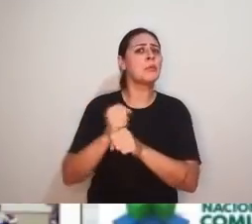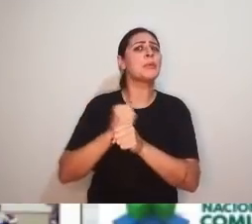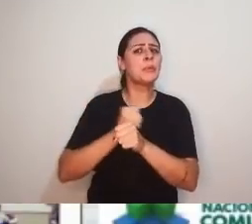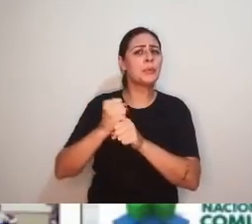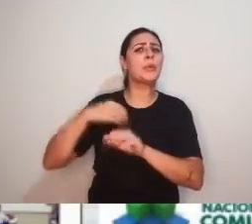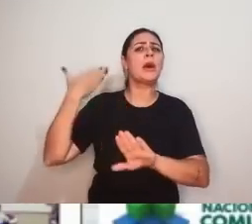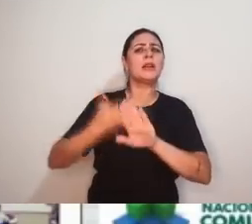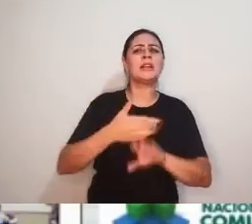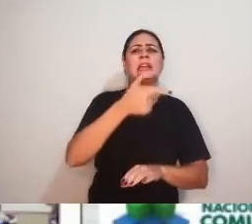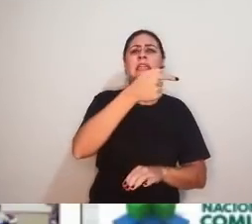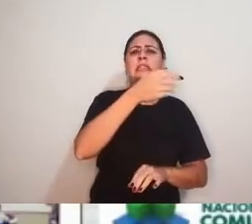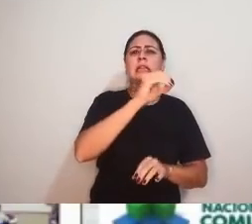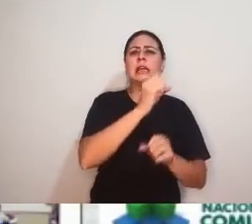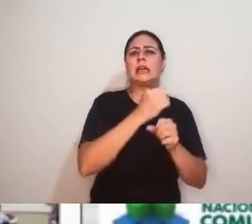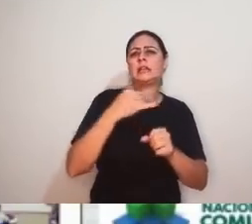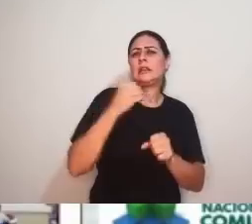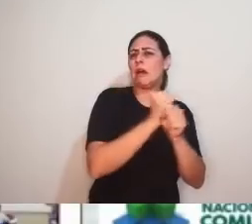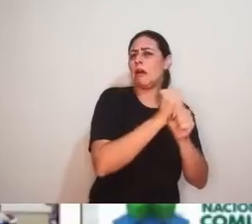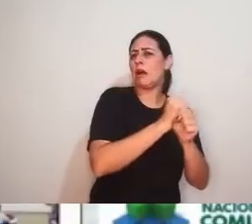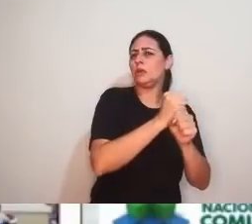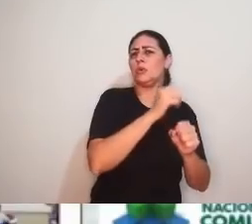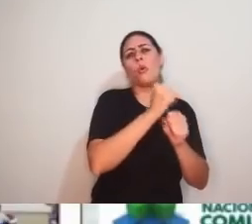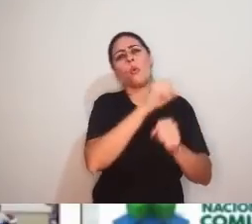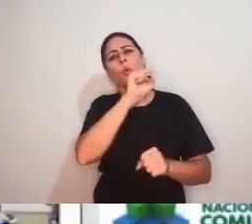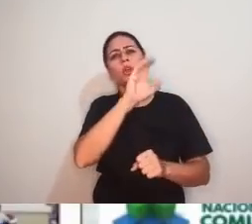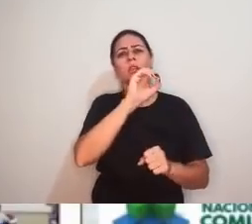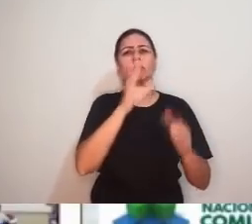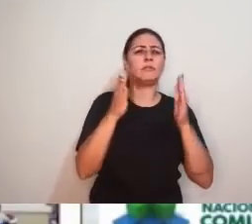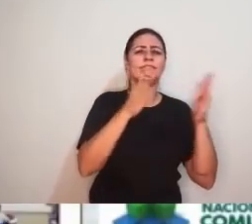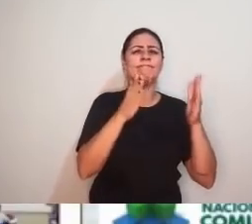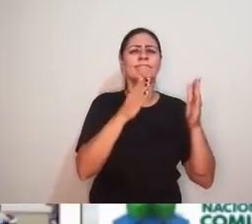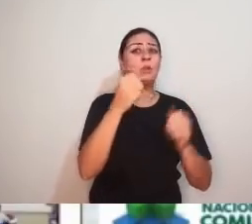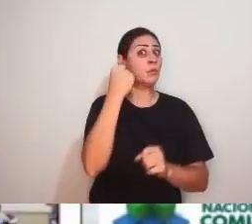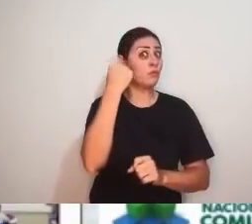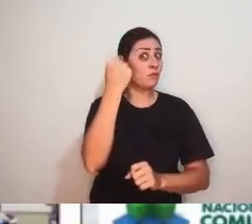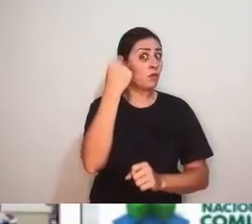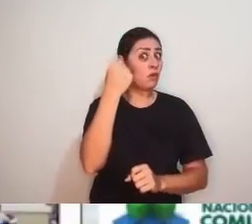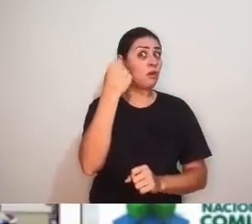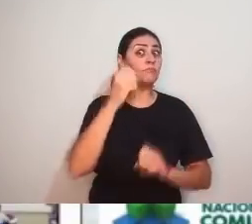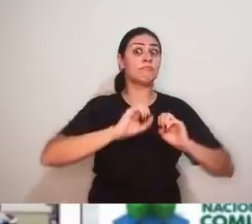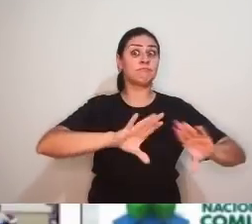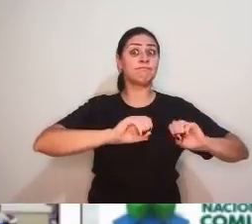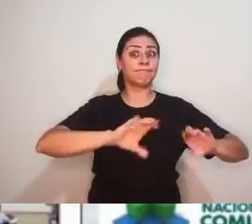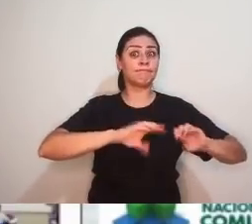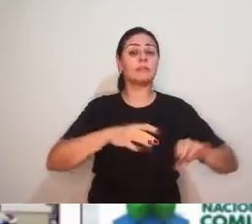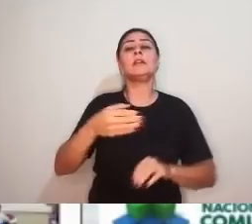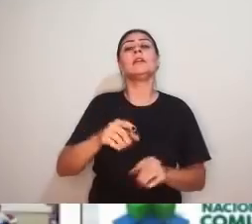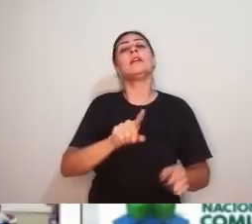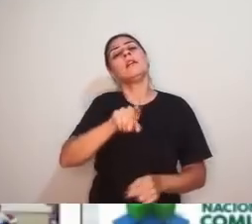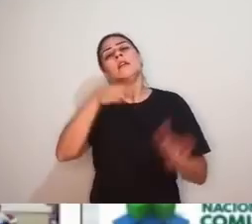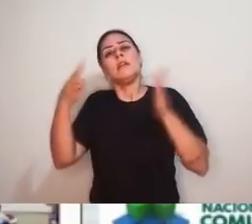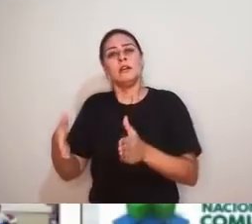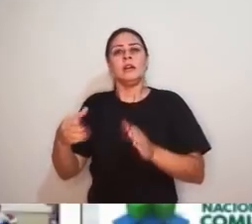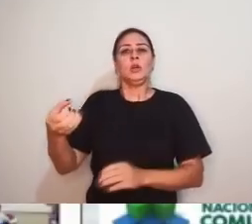até o final dos anos 70, começo dos anos 80, fortemente. Fortemente.